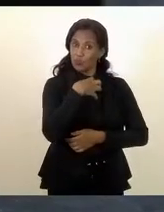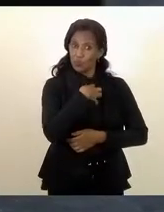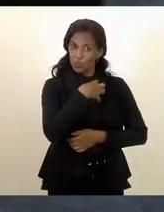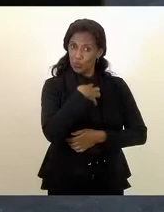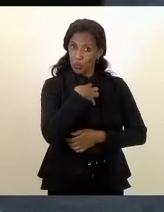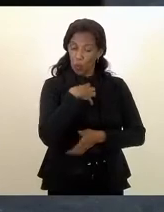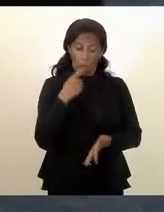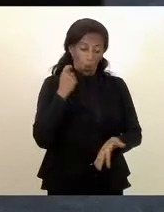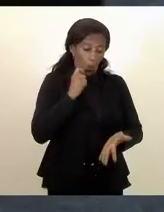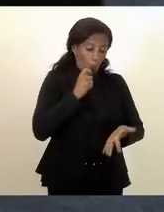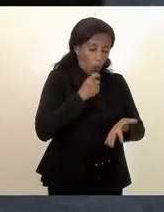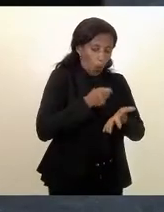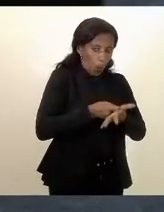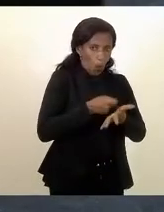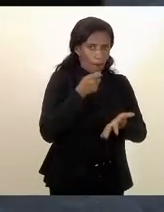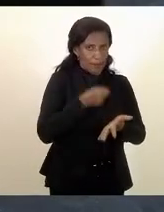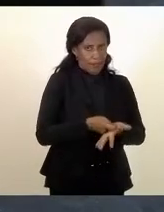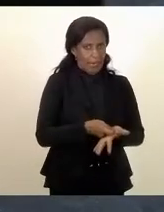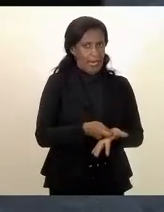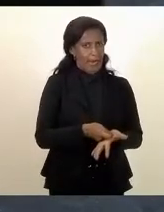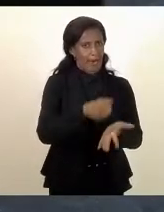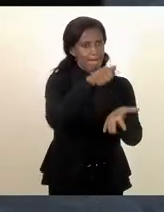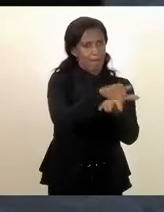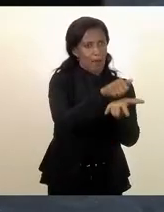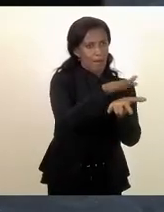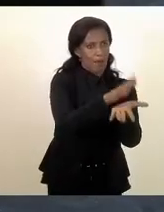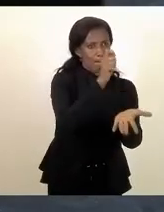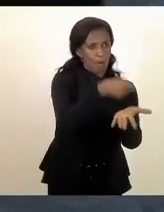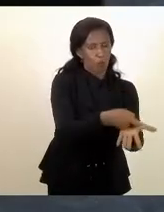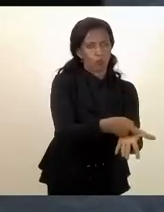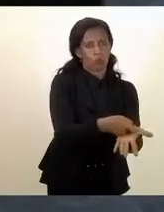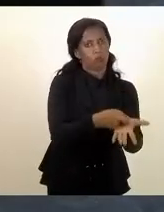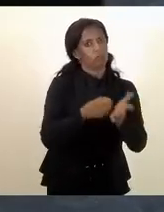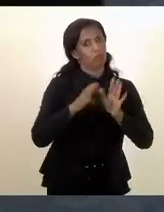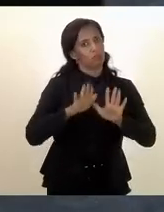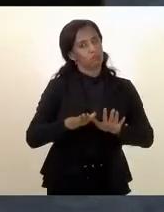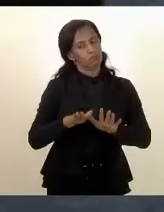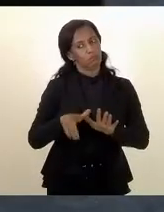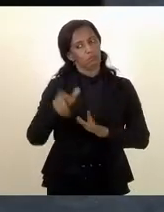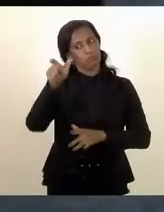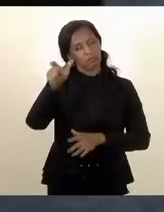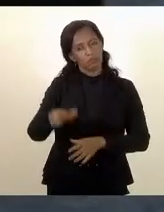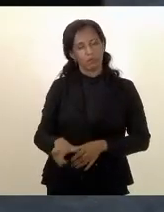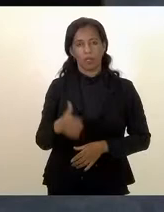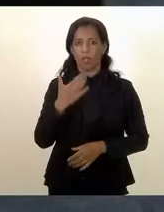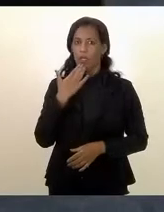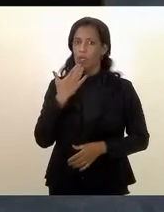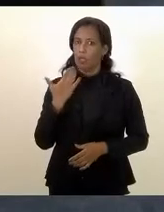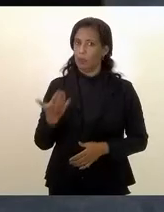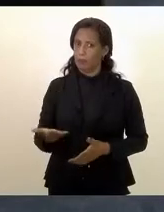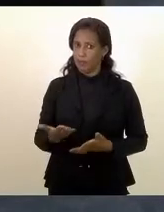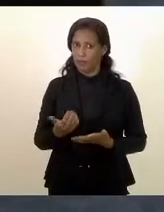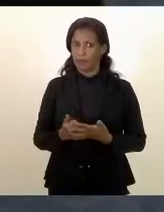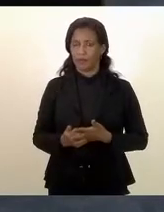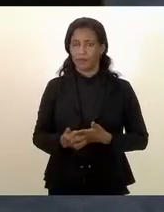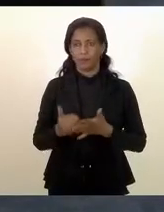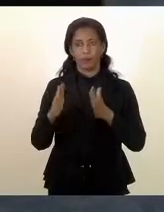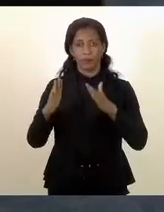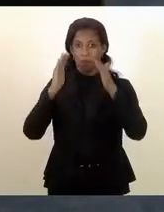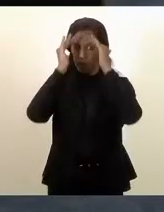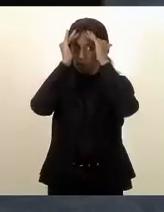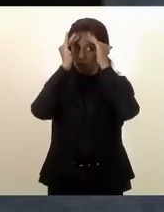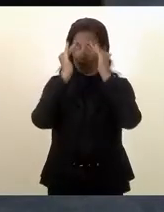obrigar mas vossa excelência e eu lhe peço vênia tem que